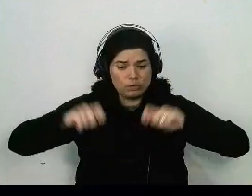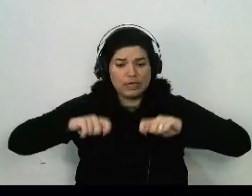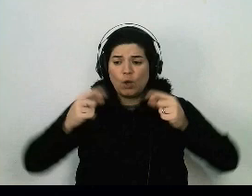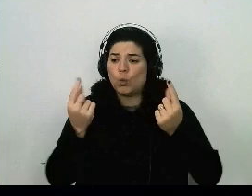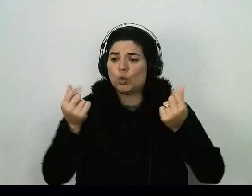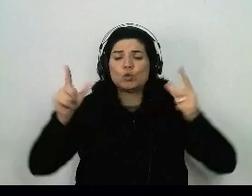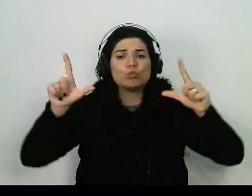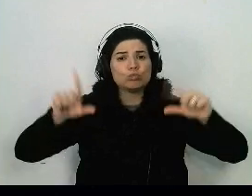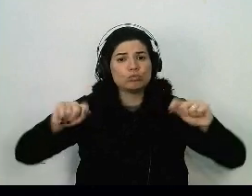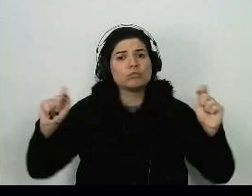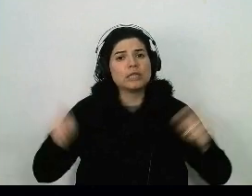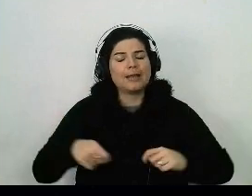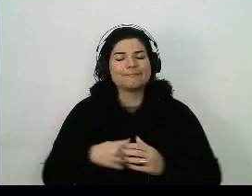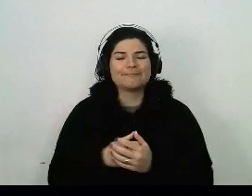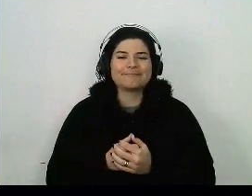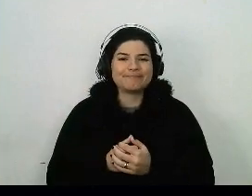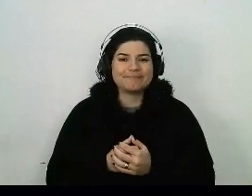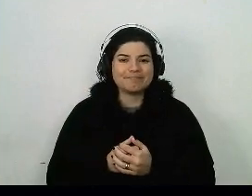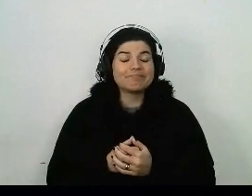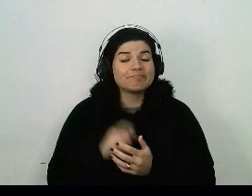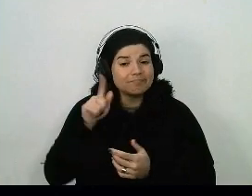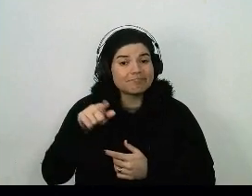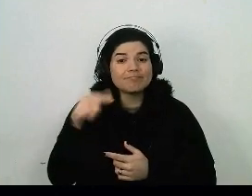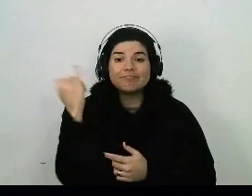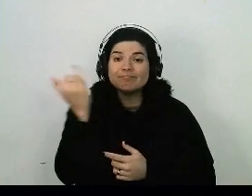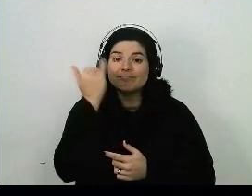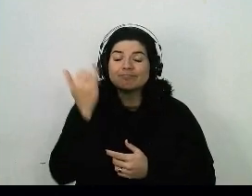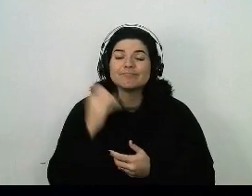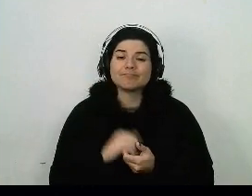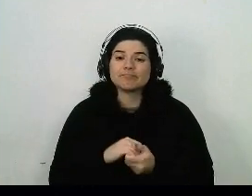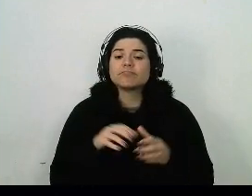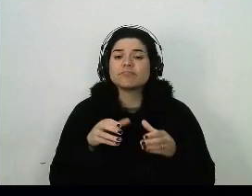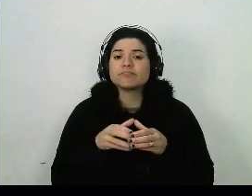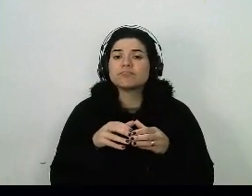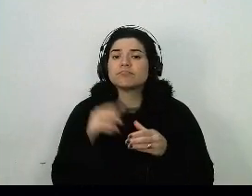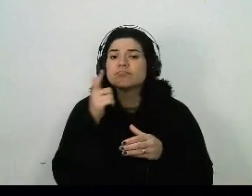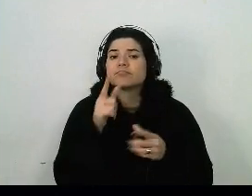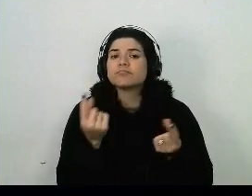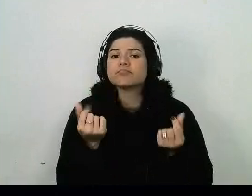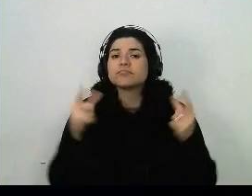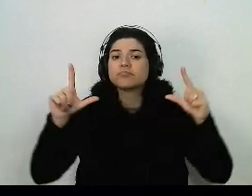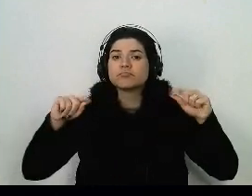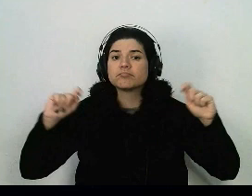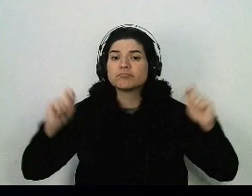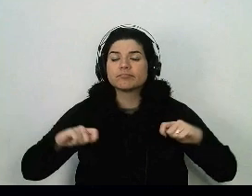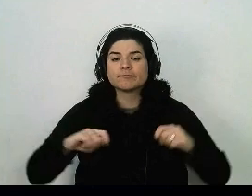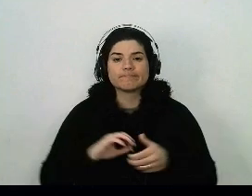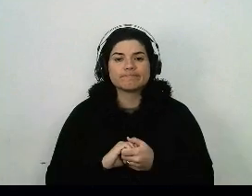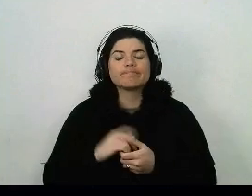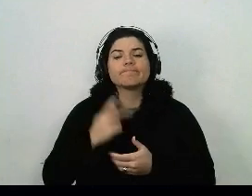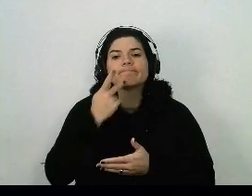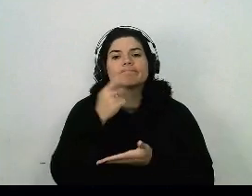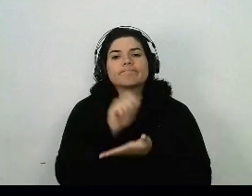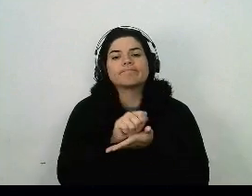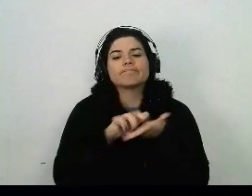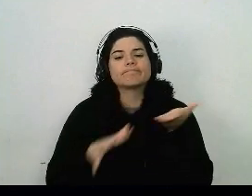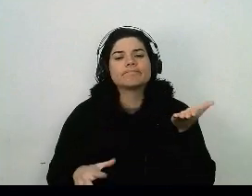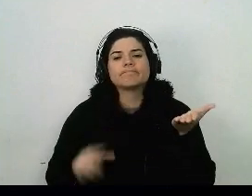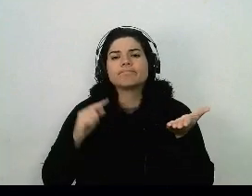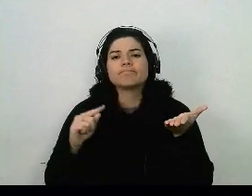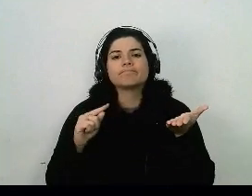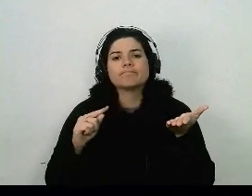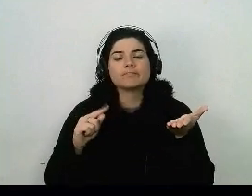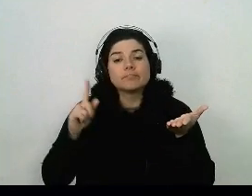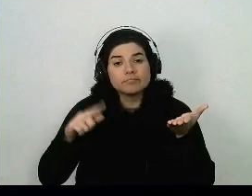isso daqui é um aspecto importante também o quanto o nosso time está reduzindo de custo quando a gente fala de atividade aqui é medir a quantidade de